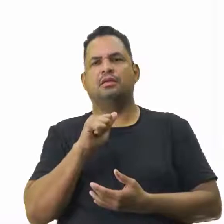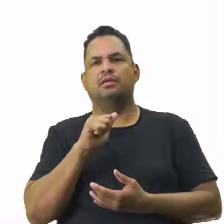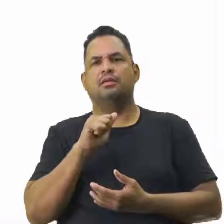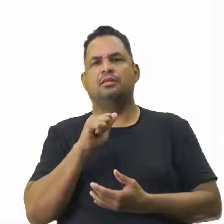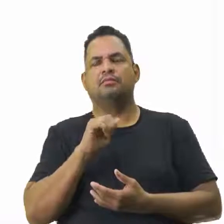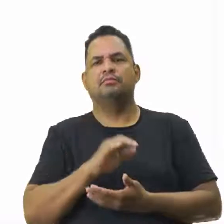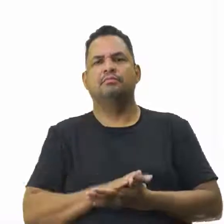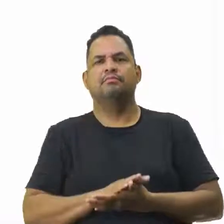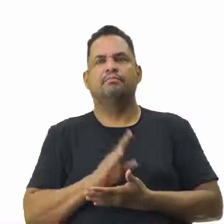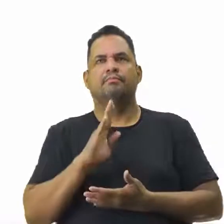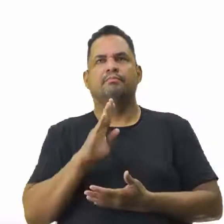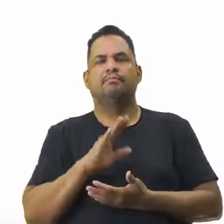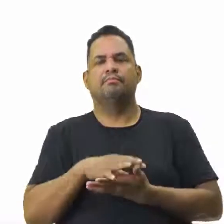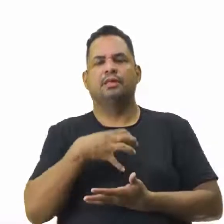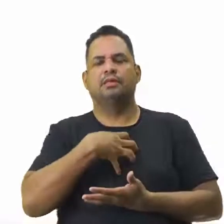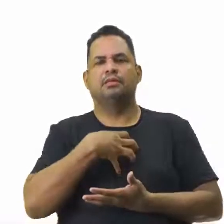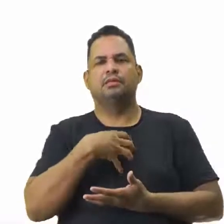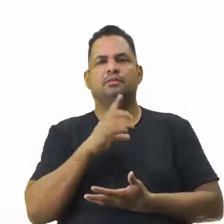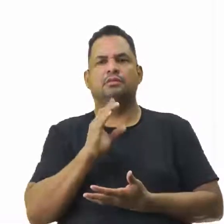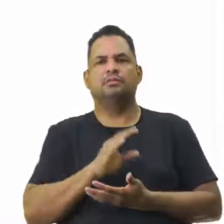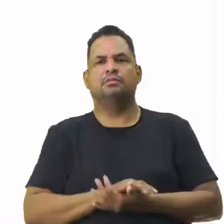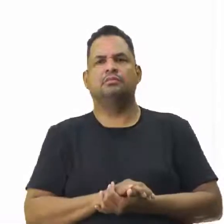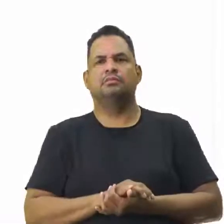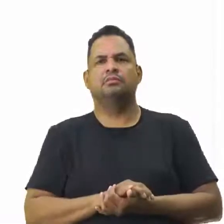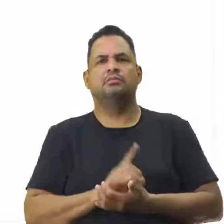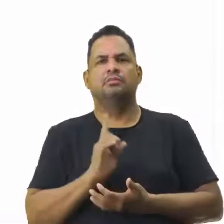não. Cabedelo.